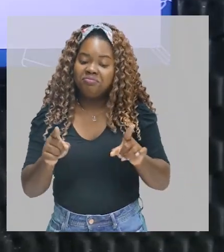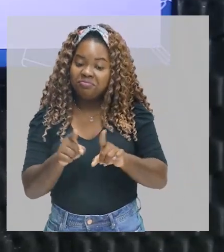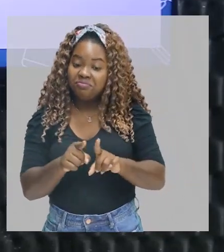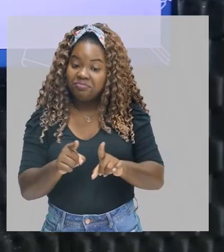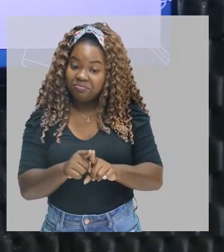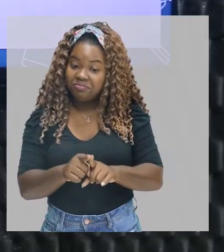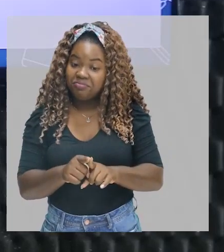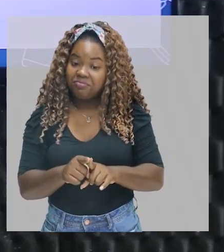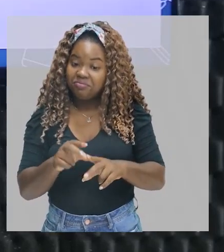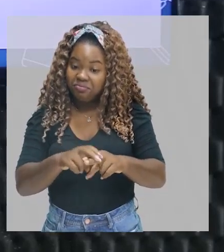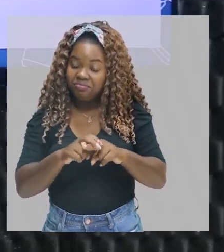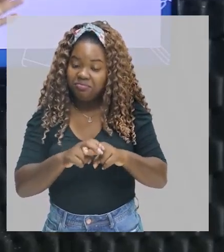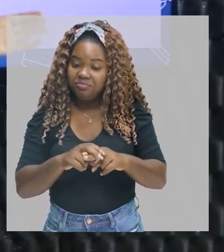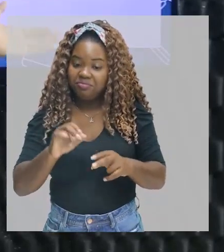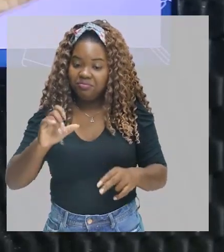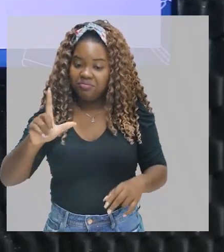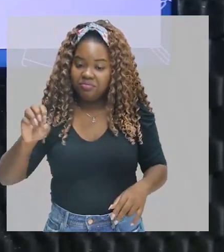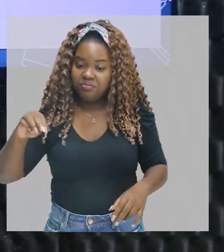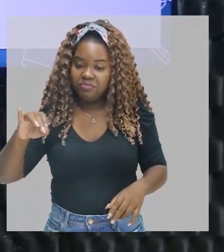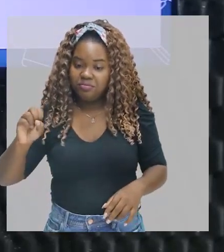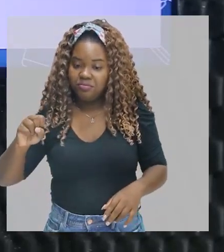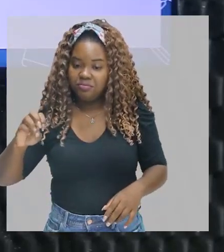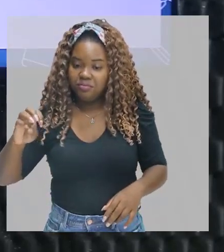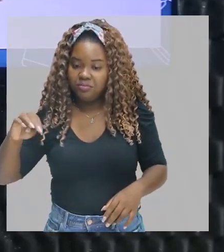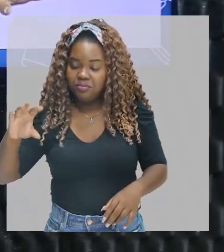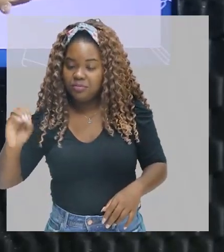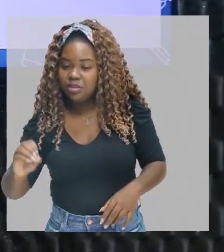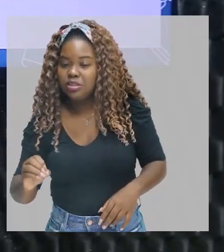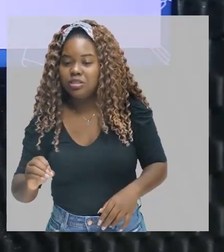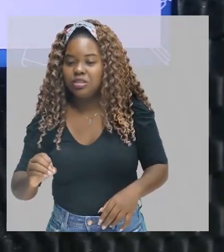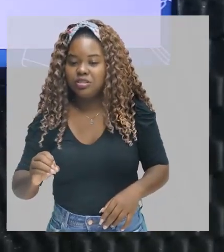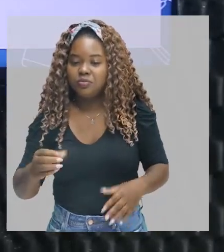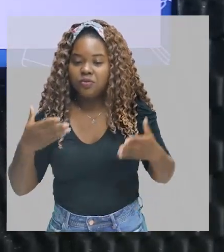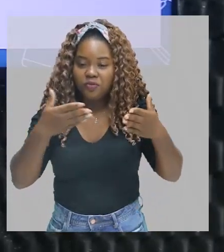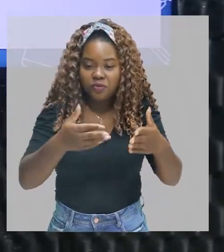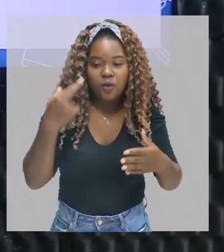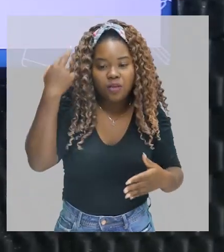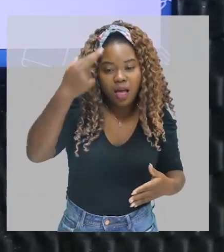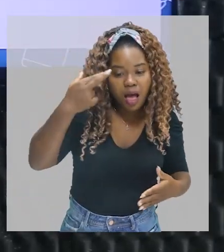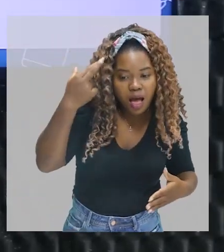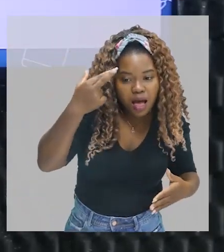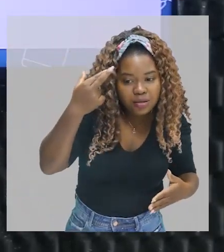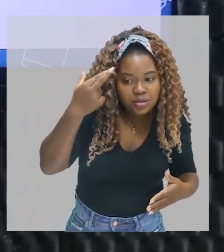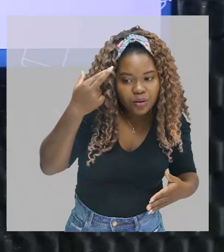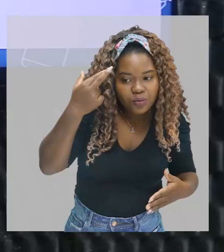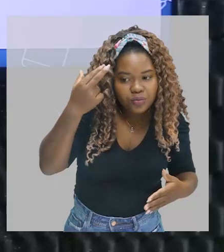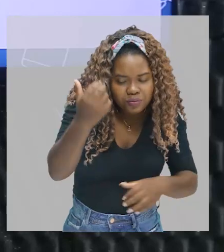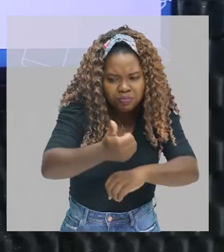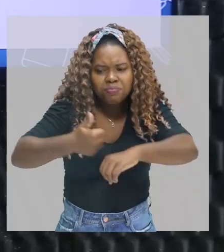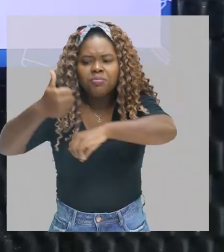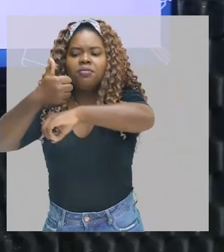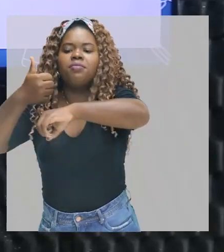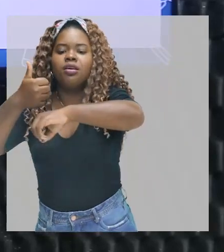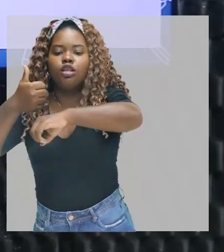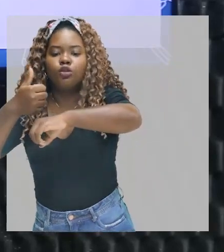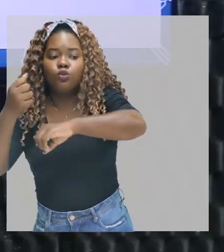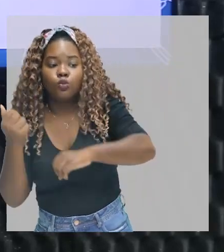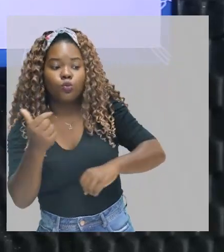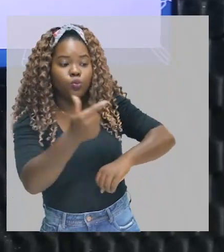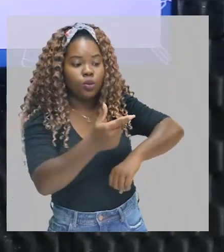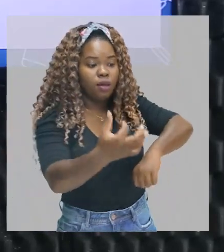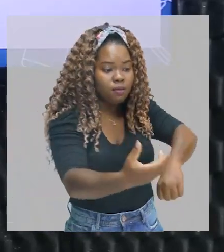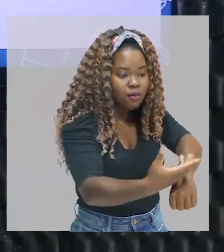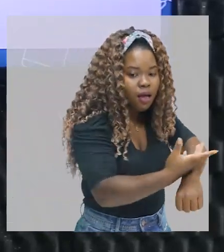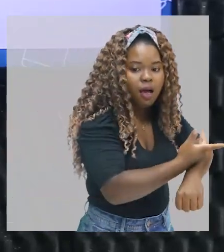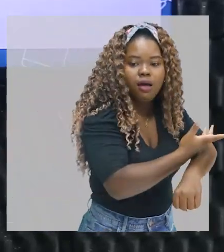caso, o iluminismo privilegia a razão sobre a emoção. Razão, gente, aquilo que a gente